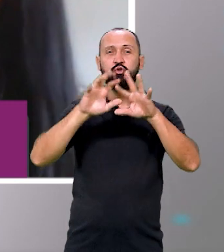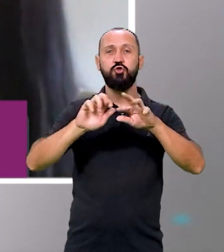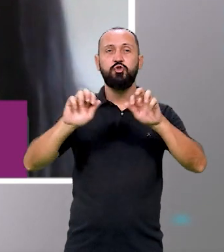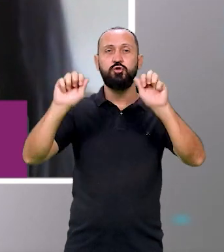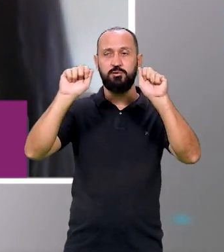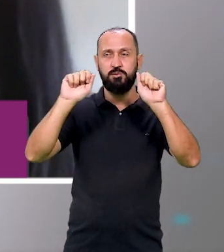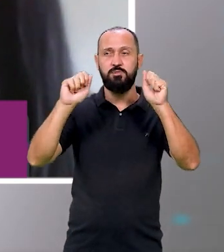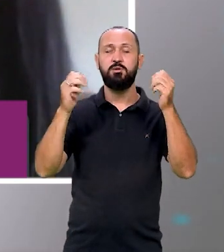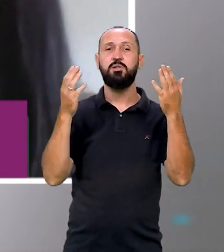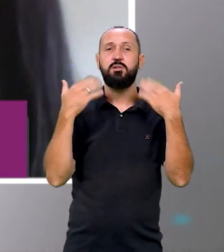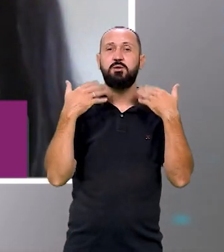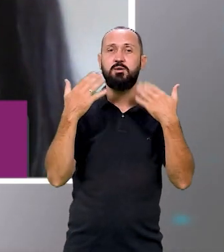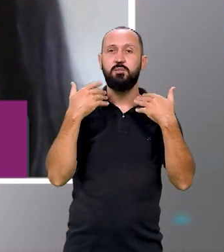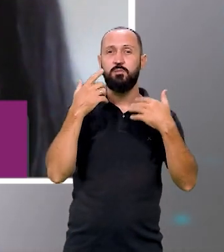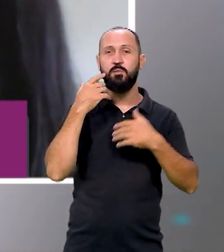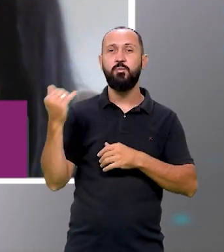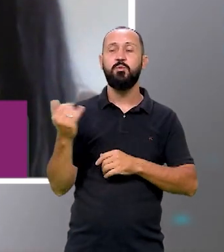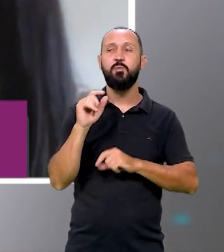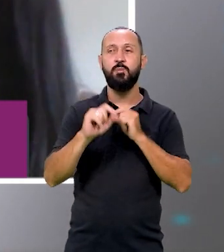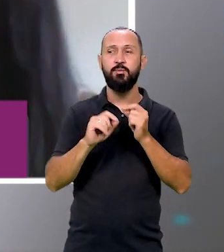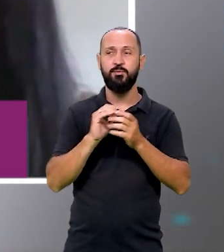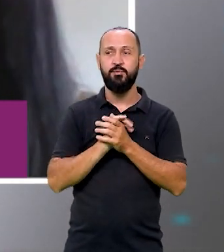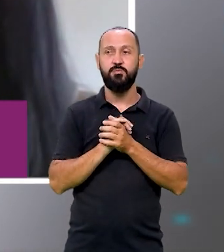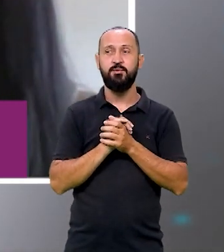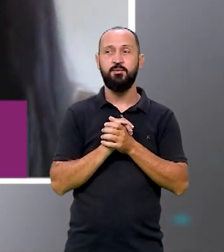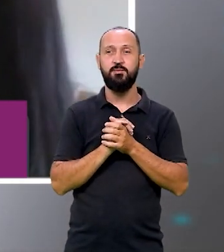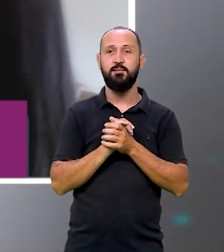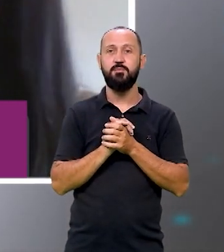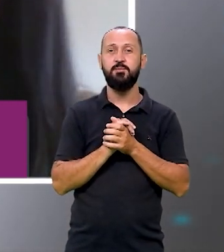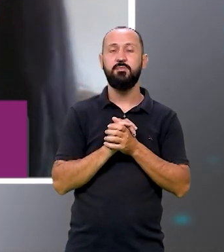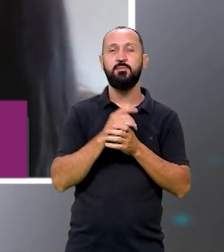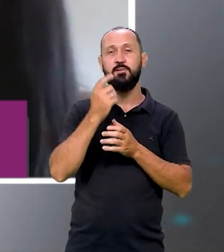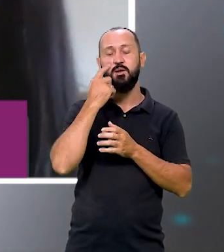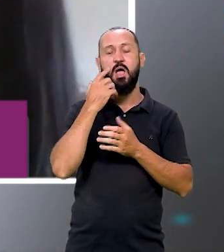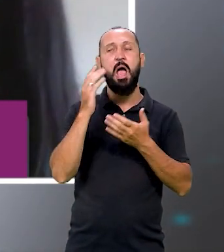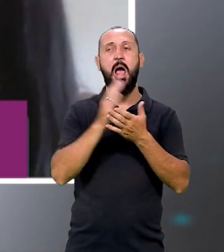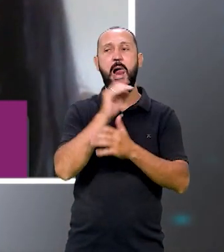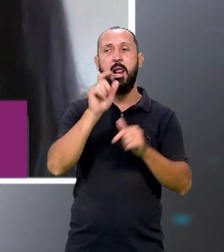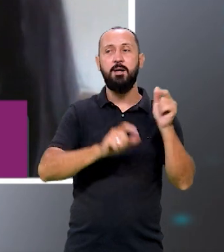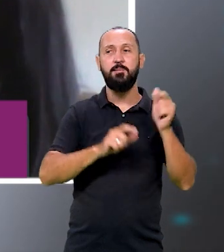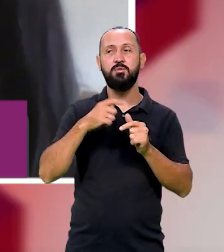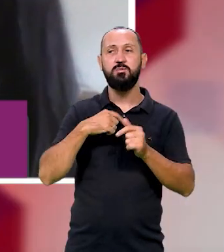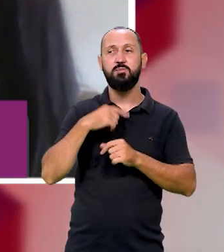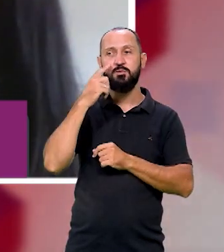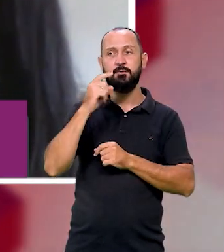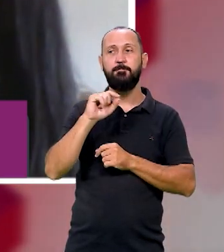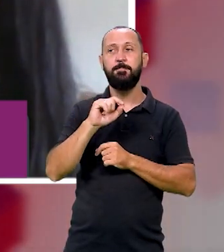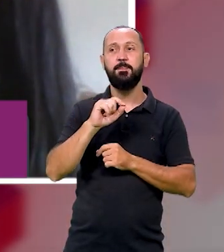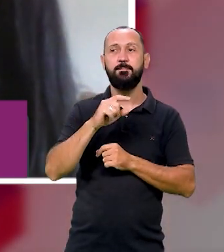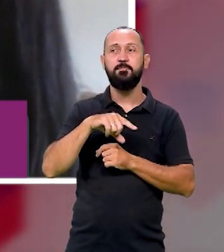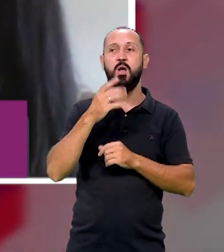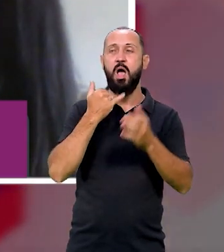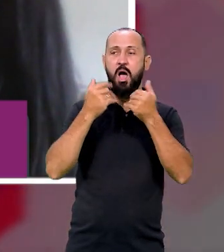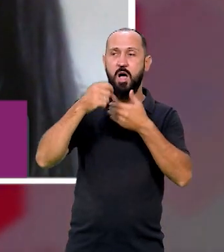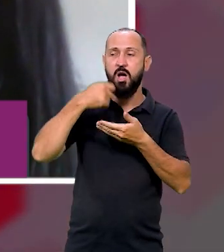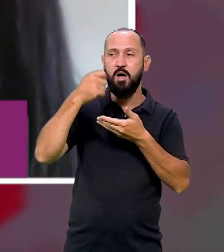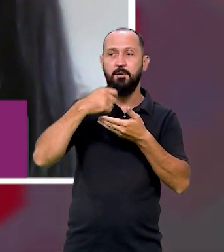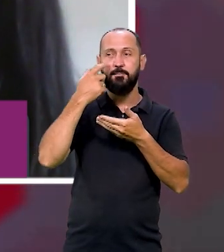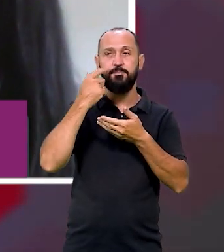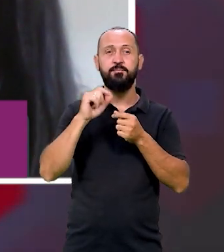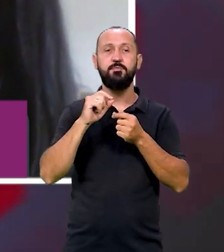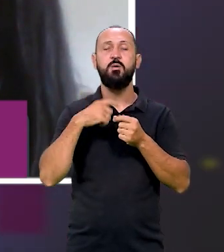umidade relativa do ar e do calor, Sim. sendo como vital para um momento como esse. E aí muitas pessoas não se atentam muito na